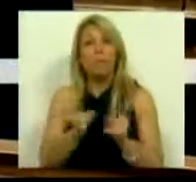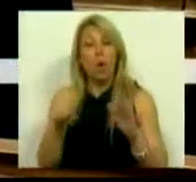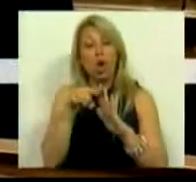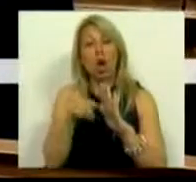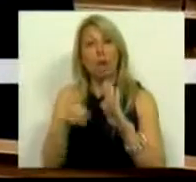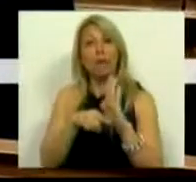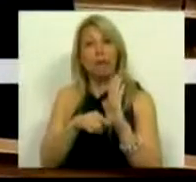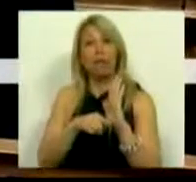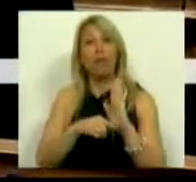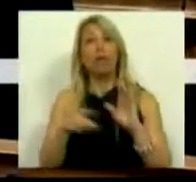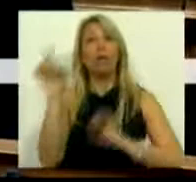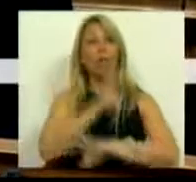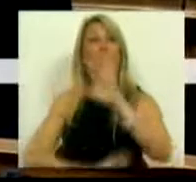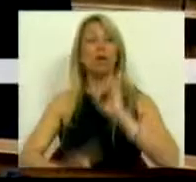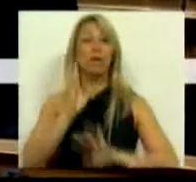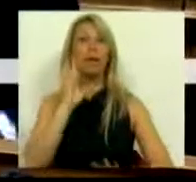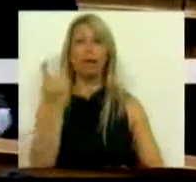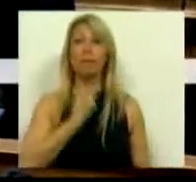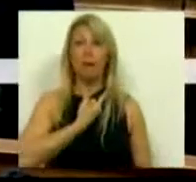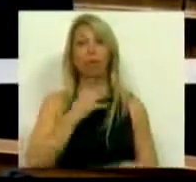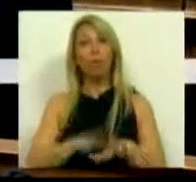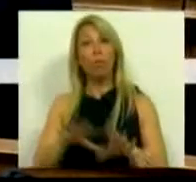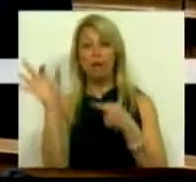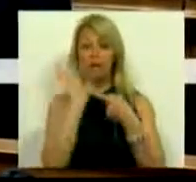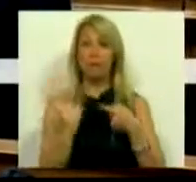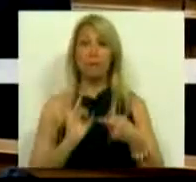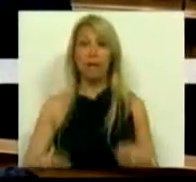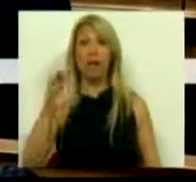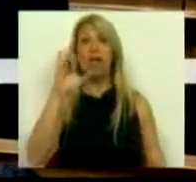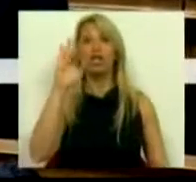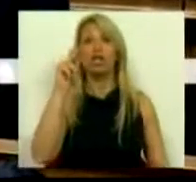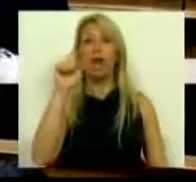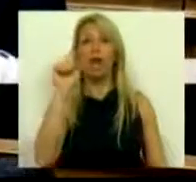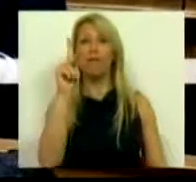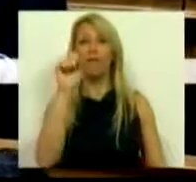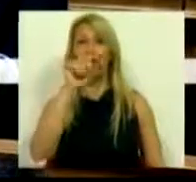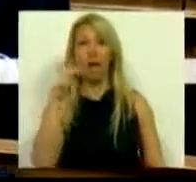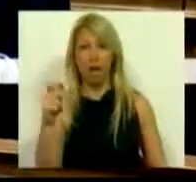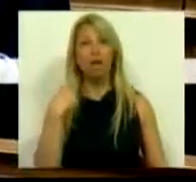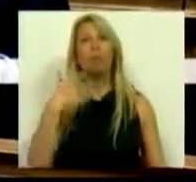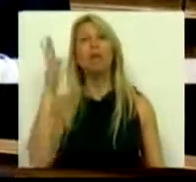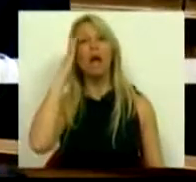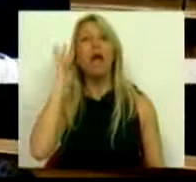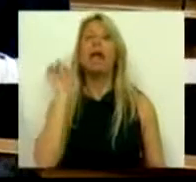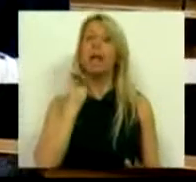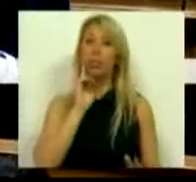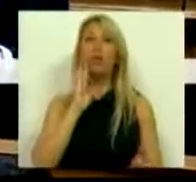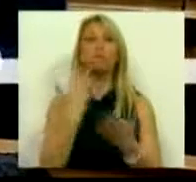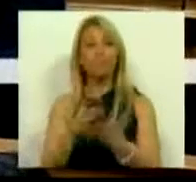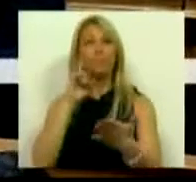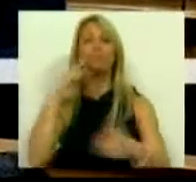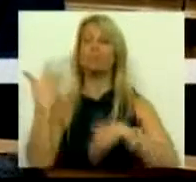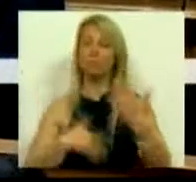por atendermos às especificidades da Chávega e porque consideramos vital assegurar a continuidade